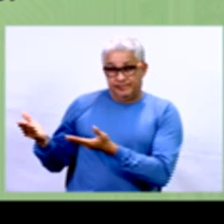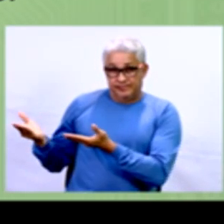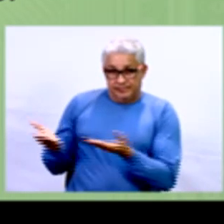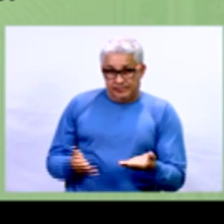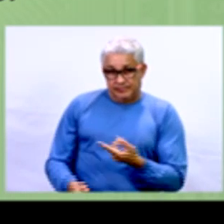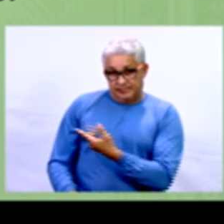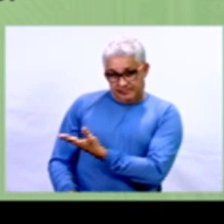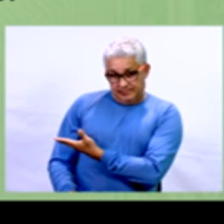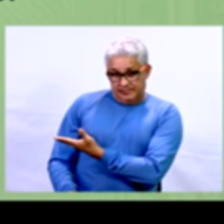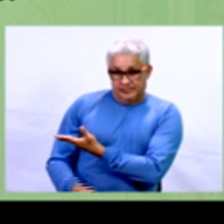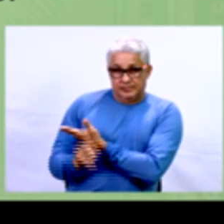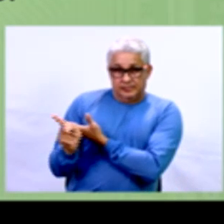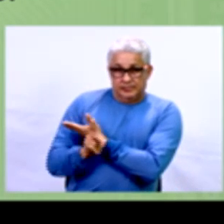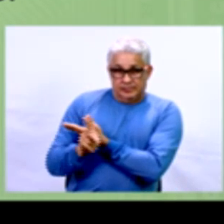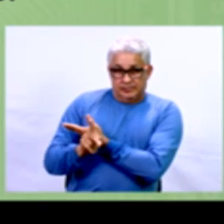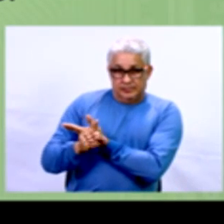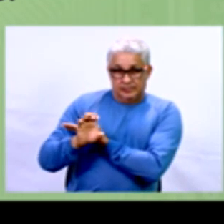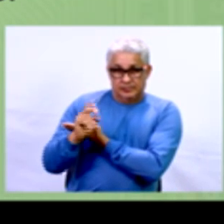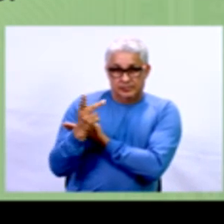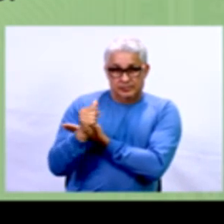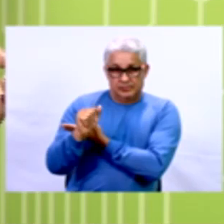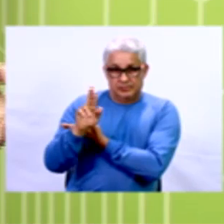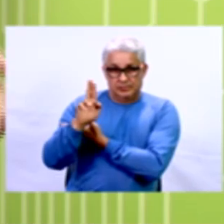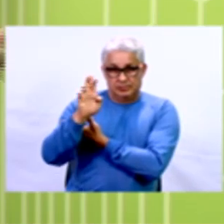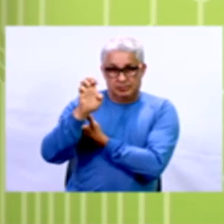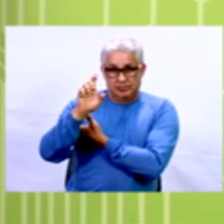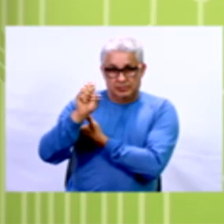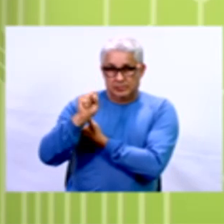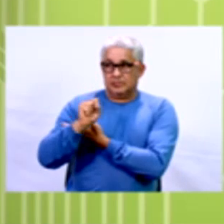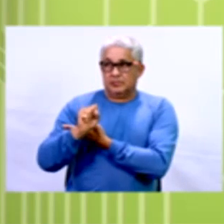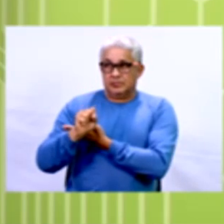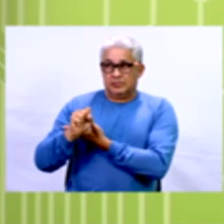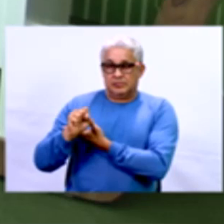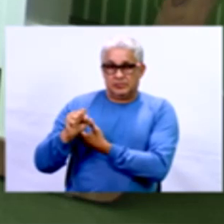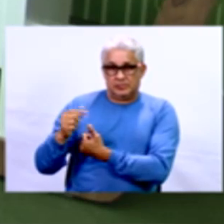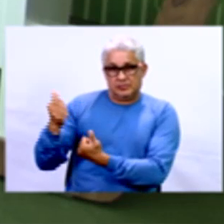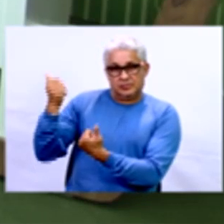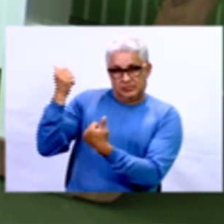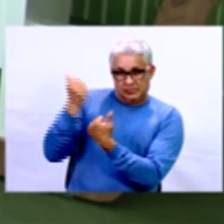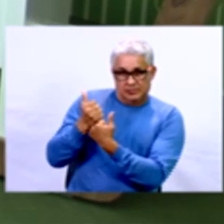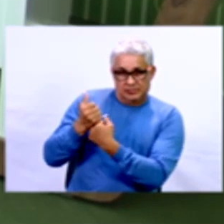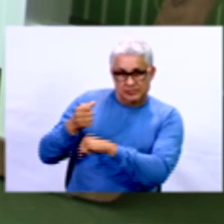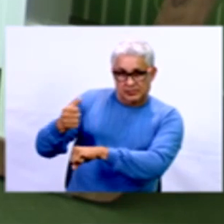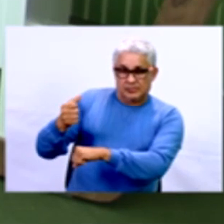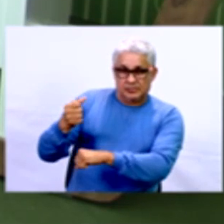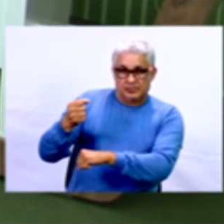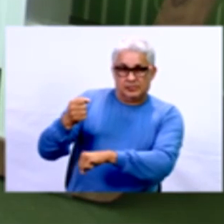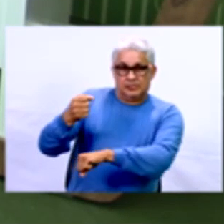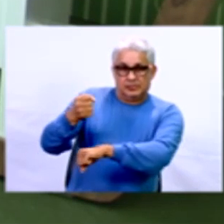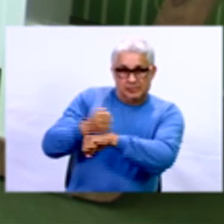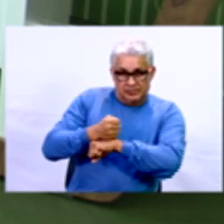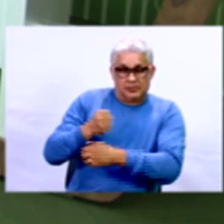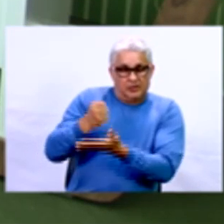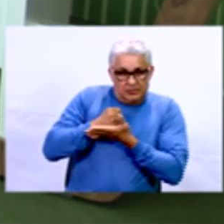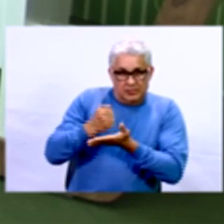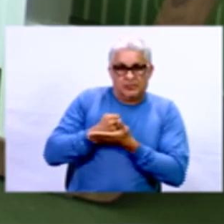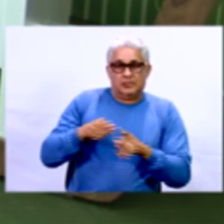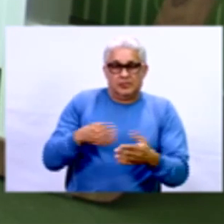para vocês o professor Charles, que é o professor assistente da disciplina, e ele vai falar um pouquinho sobre ele.